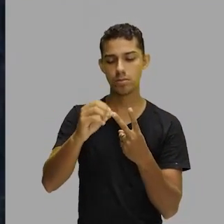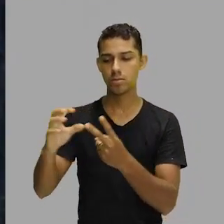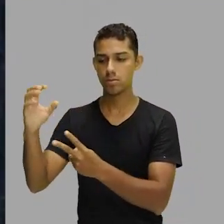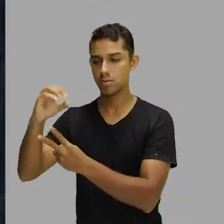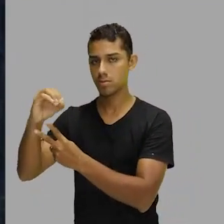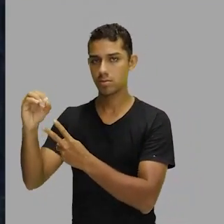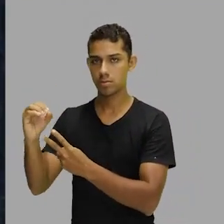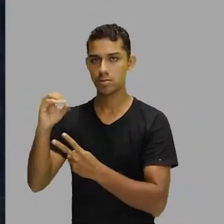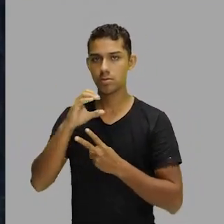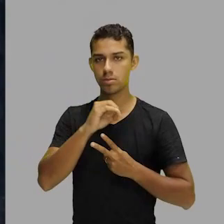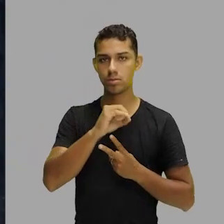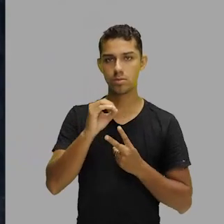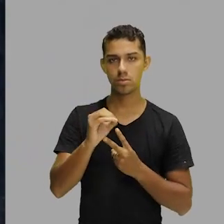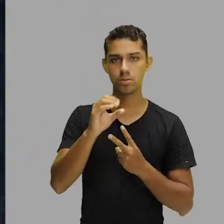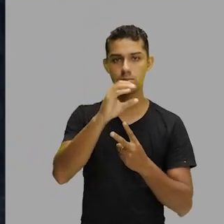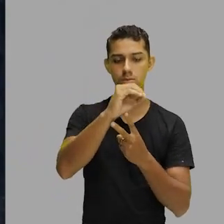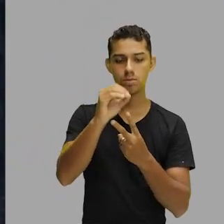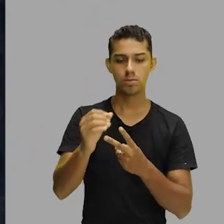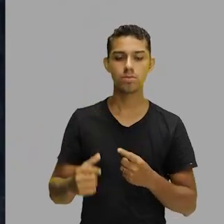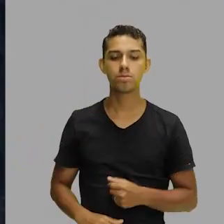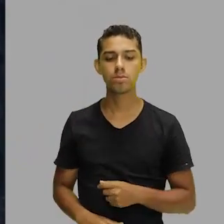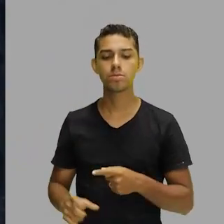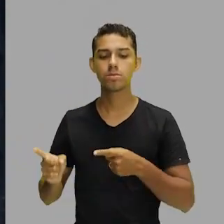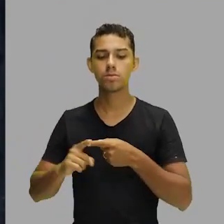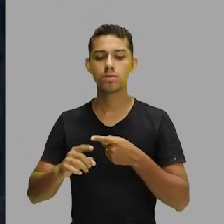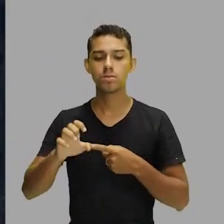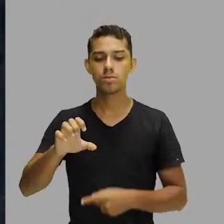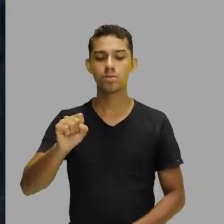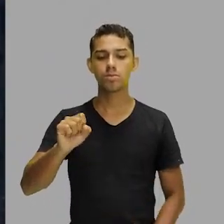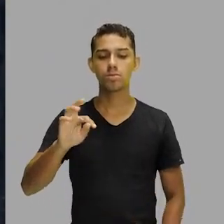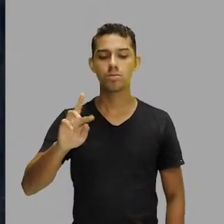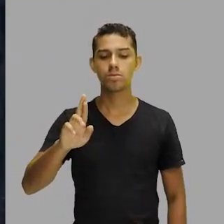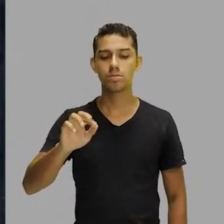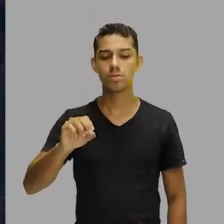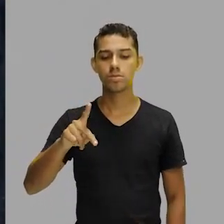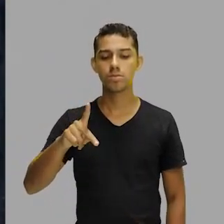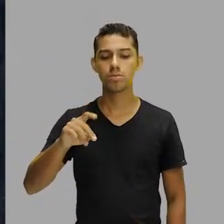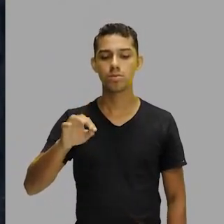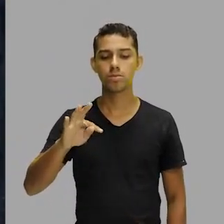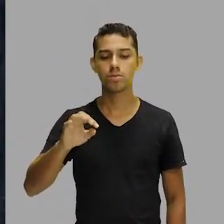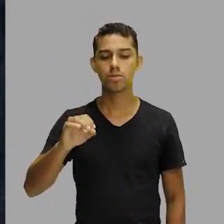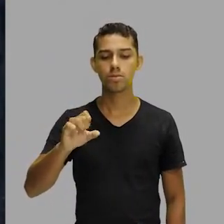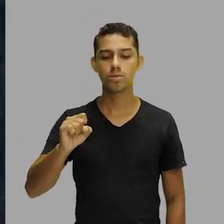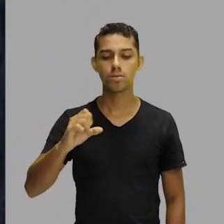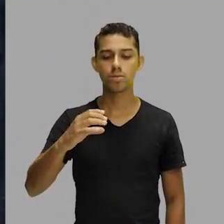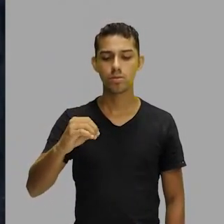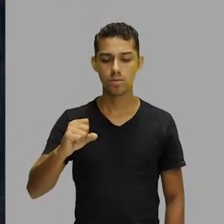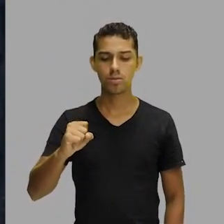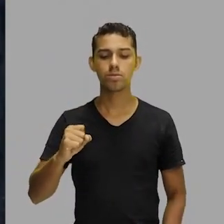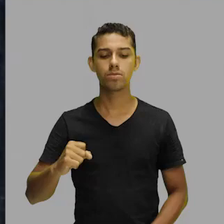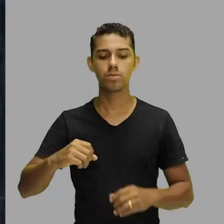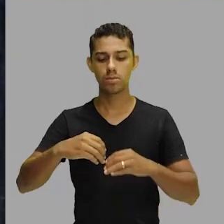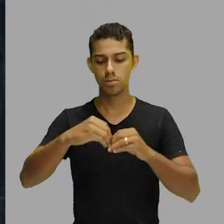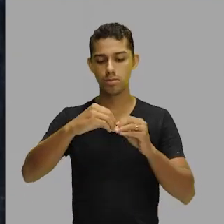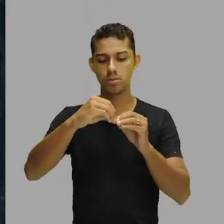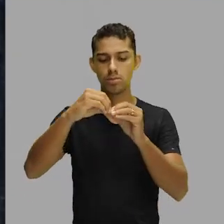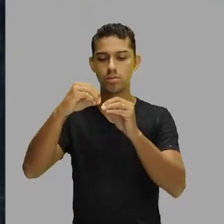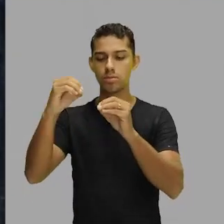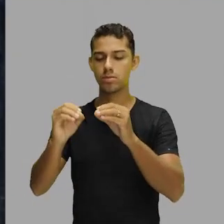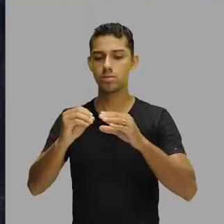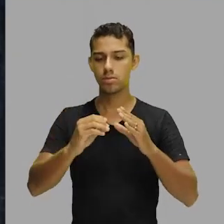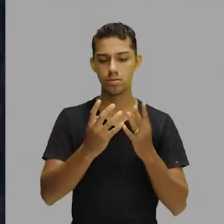Staphylococcus quer dizer que os cocos eles formam cachos de uva. Streptococcus quer dizer que ele forma como se fosse uma fila